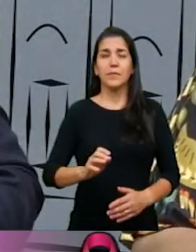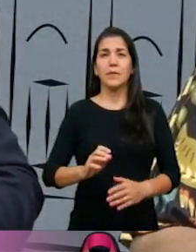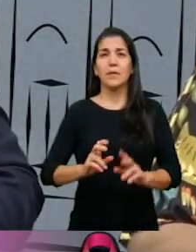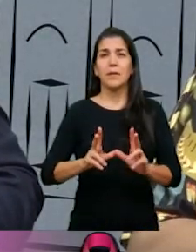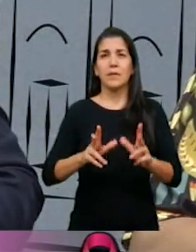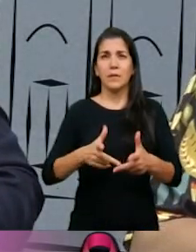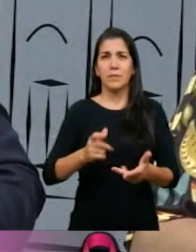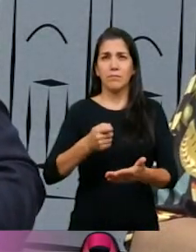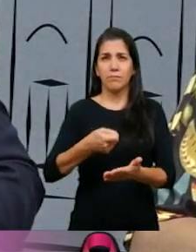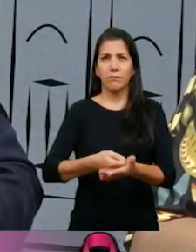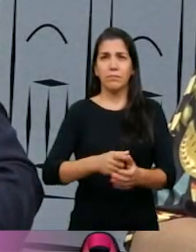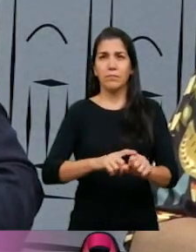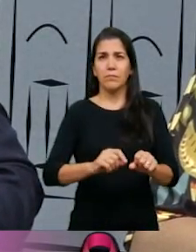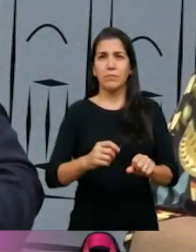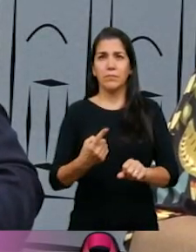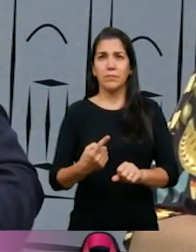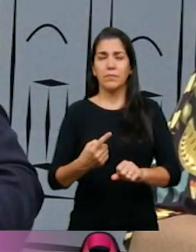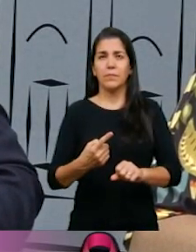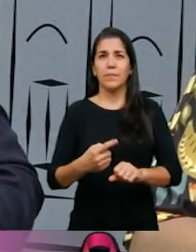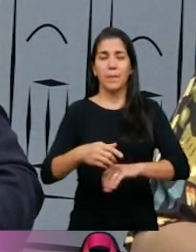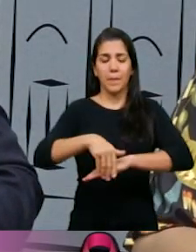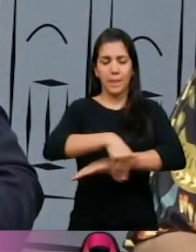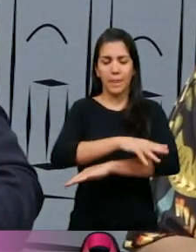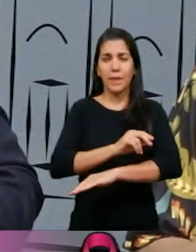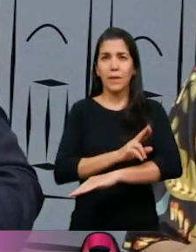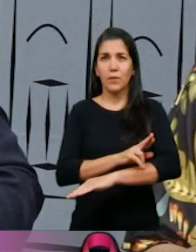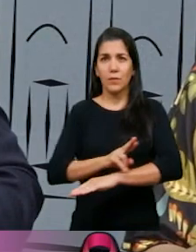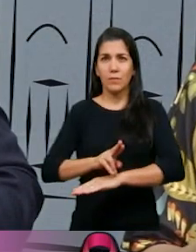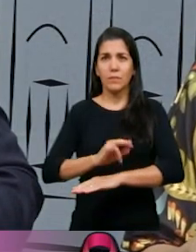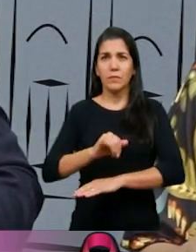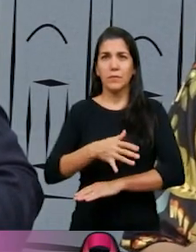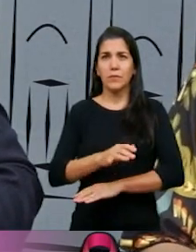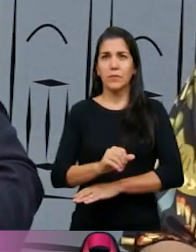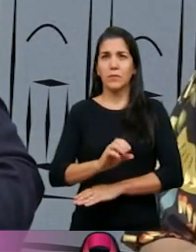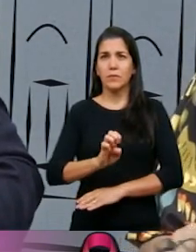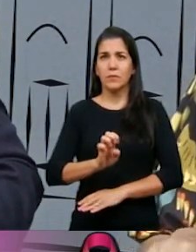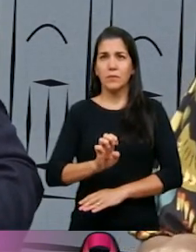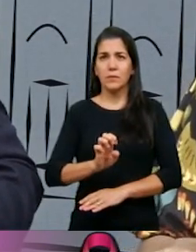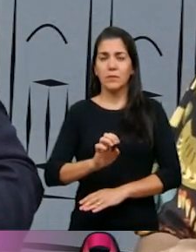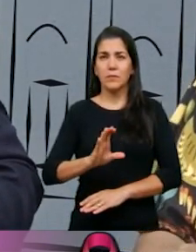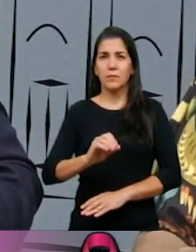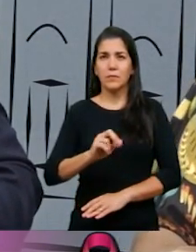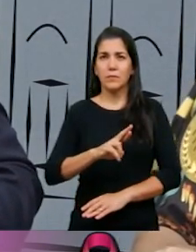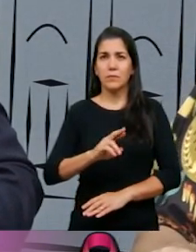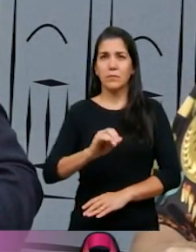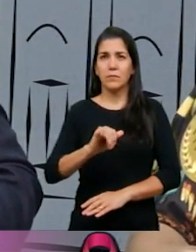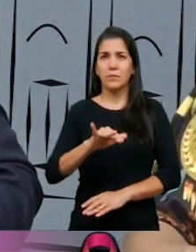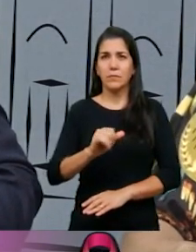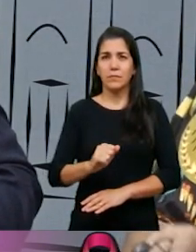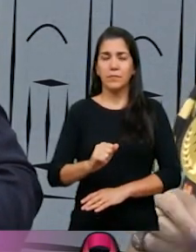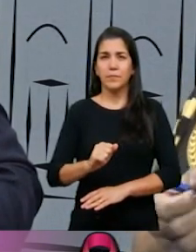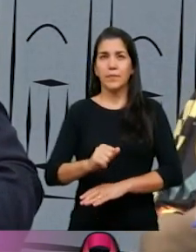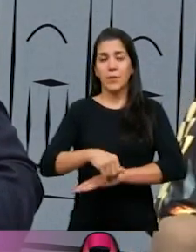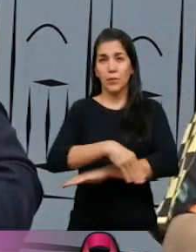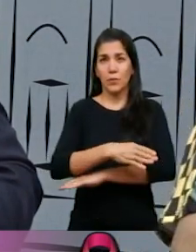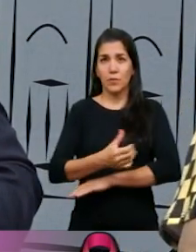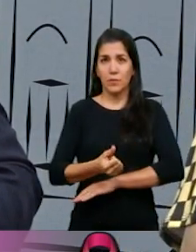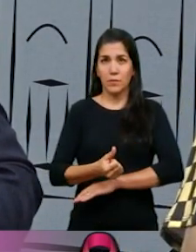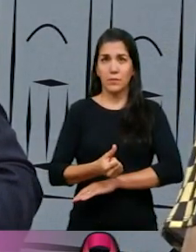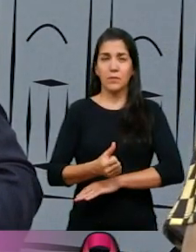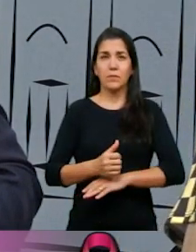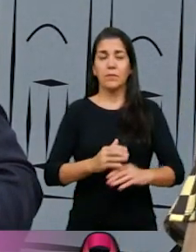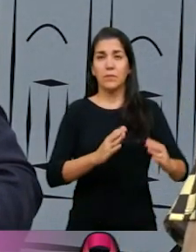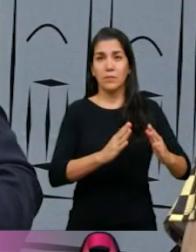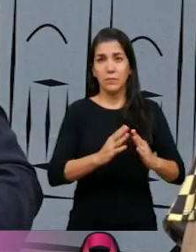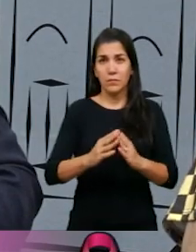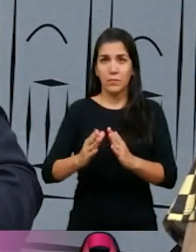decreta, artigo 1º, fica denominada Dr. José Correia Novarese, a rua 6 do residencial Costa Home,